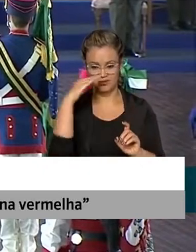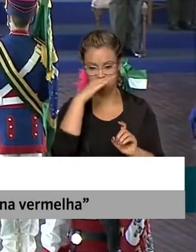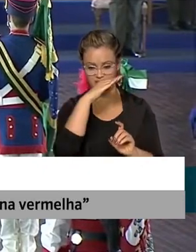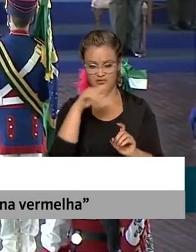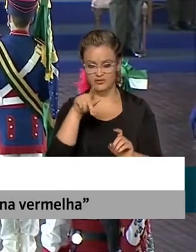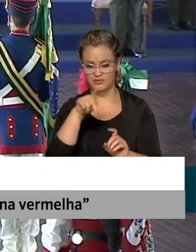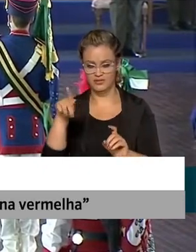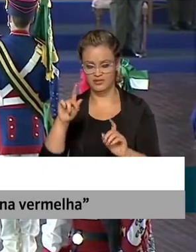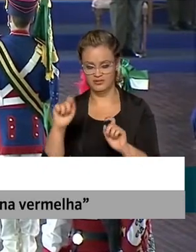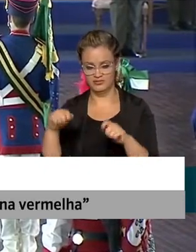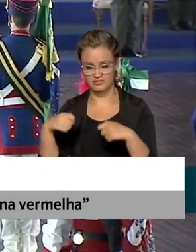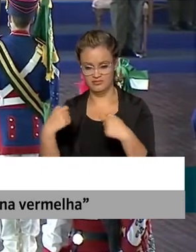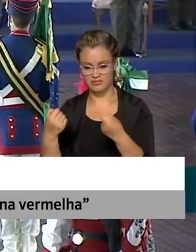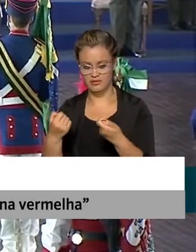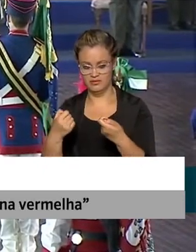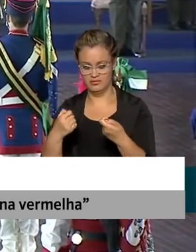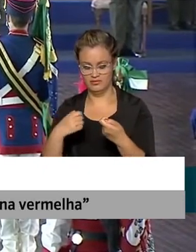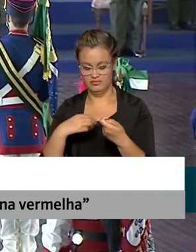da Defesa.